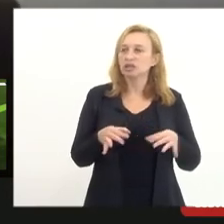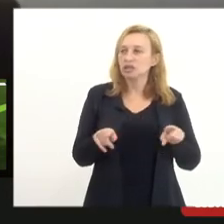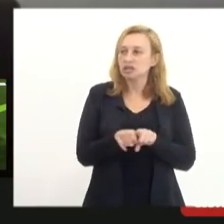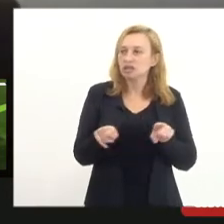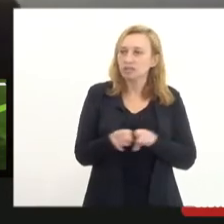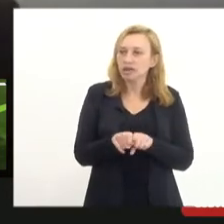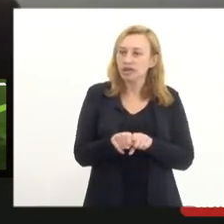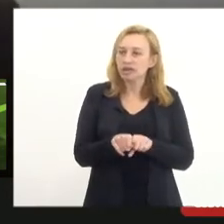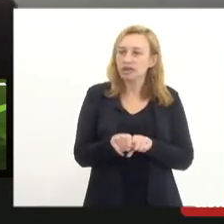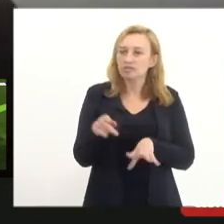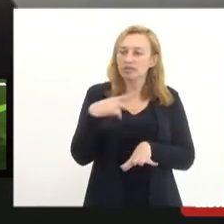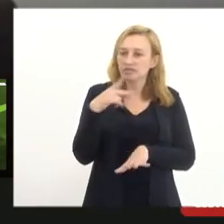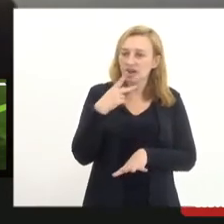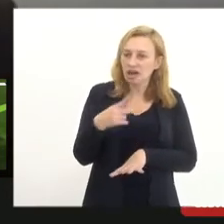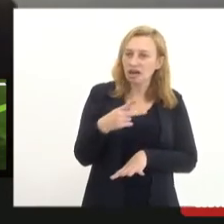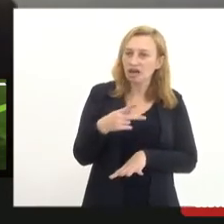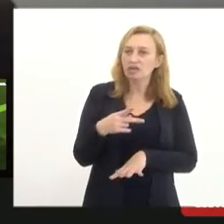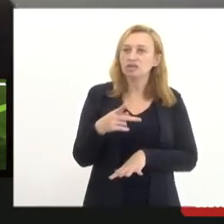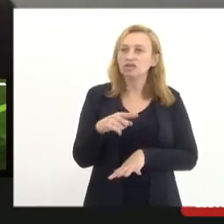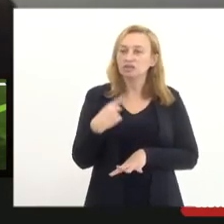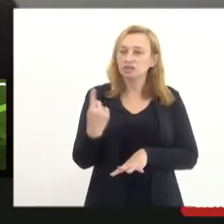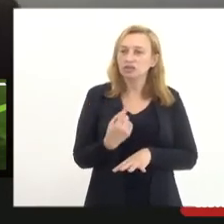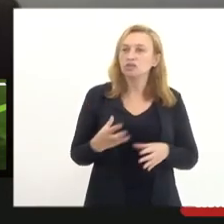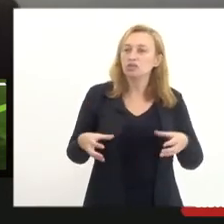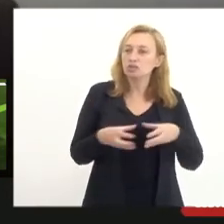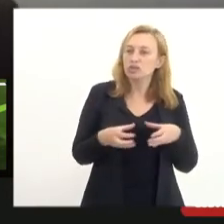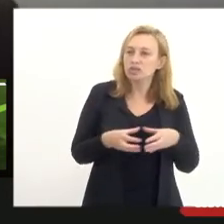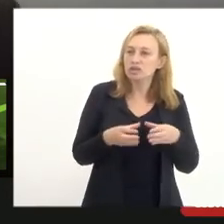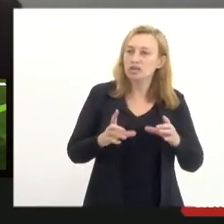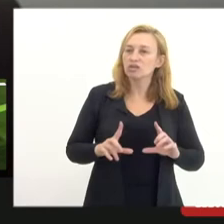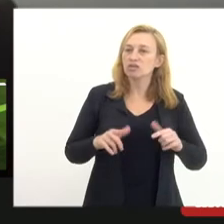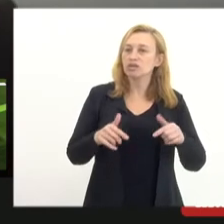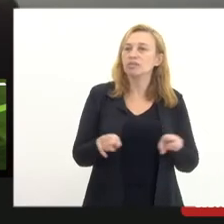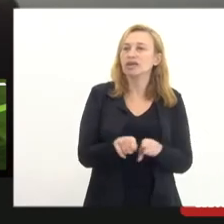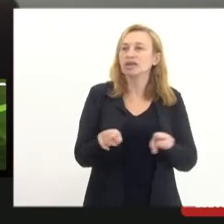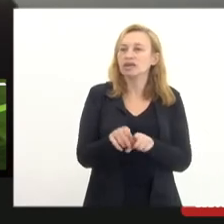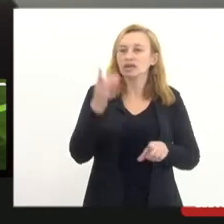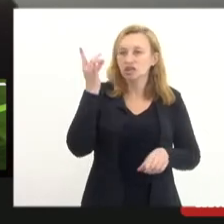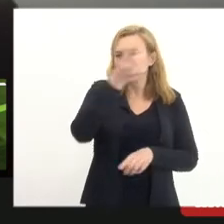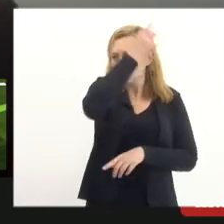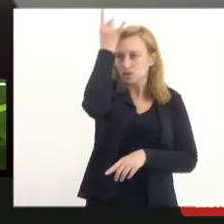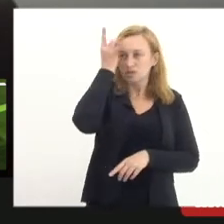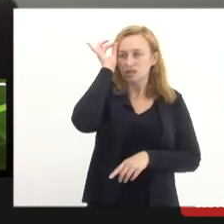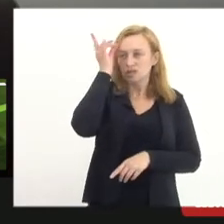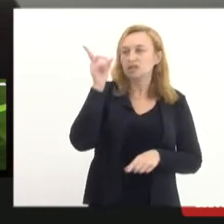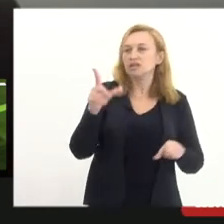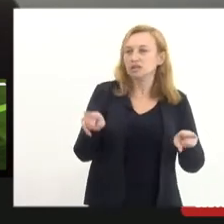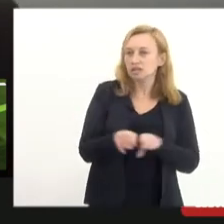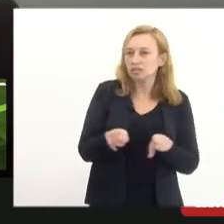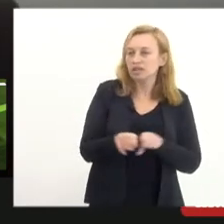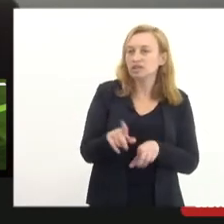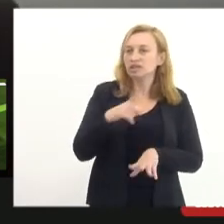é pertinente aqui no escopo dessa comissão, a operação que a gente tem no Espírito Santo, que também tem uma presença